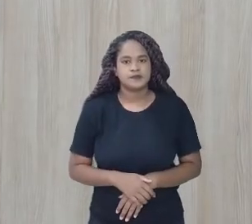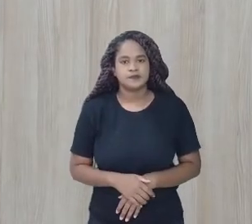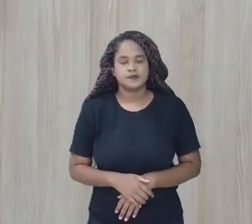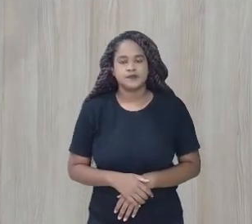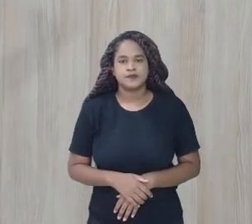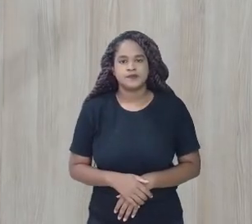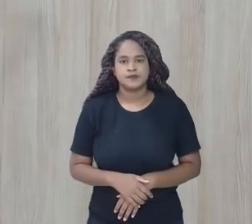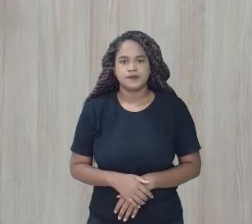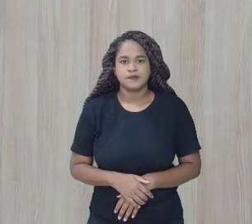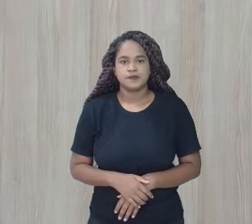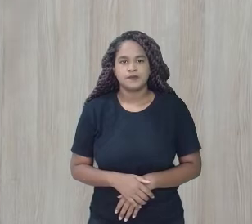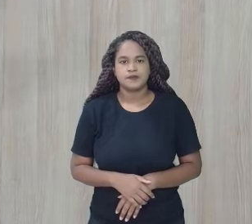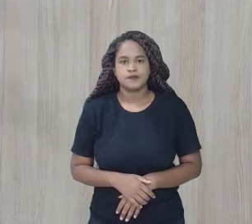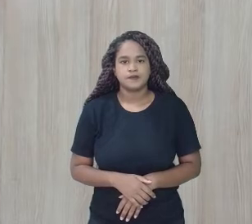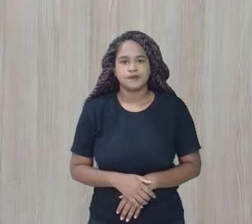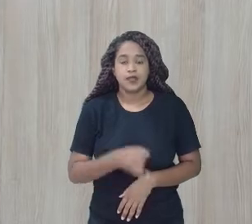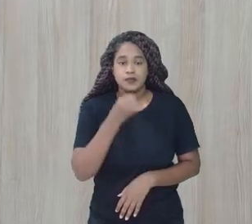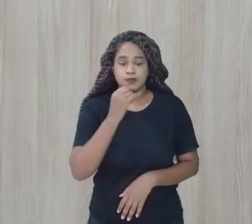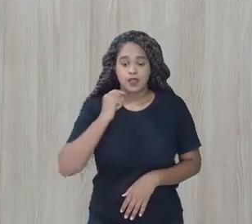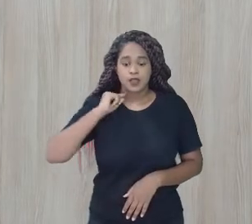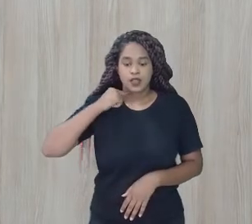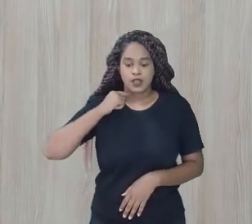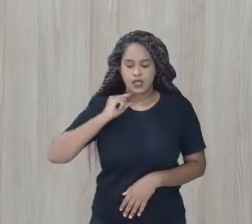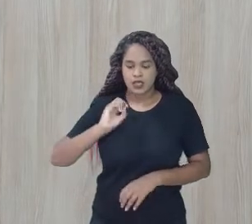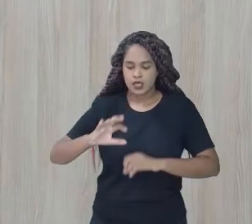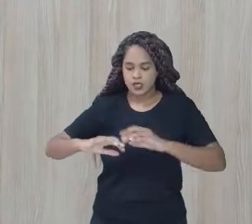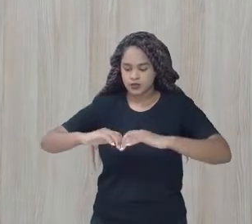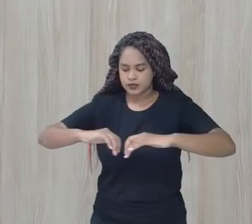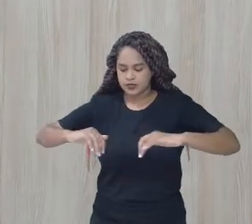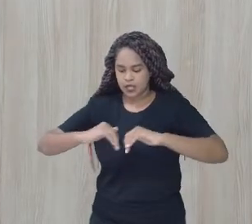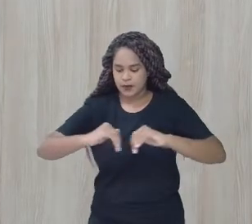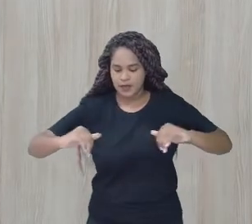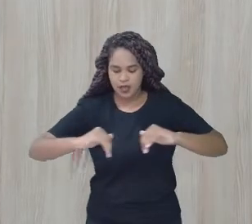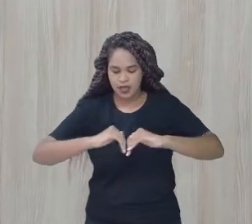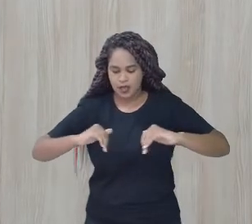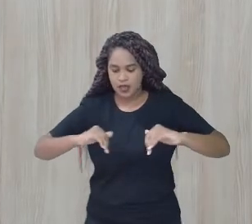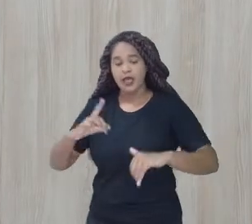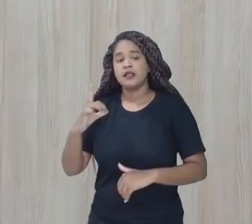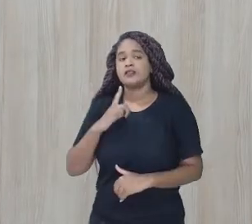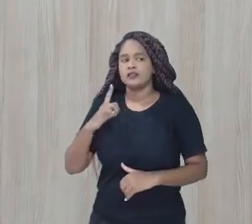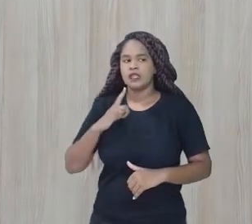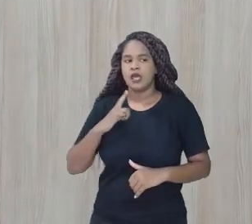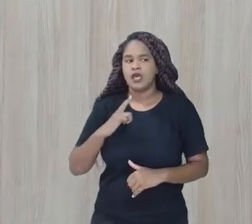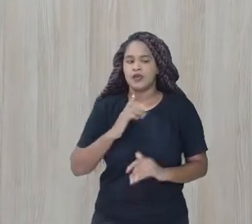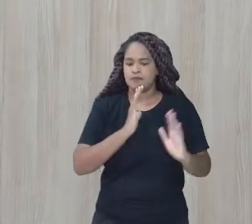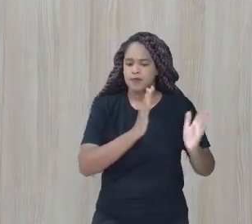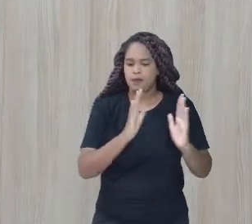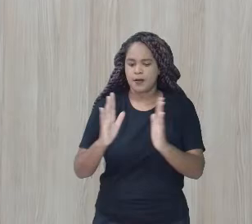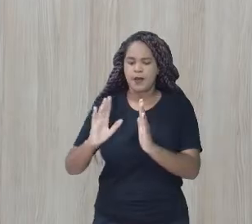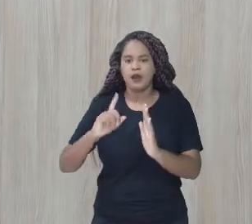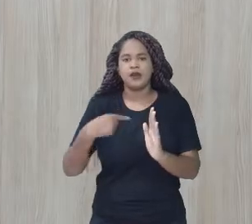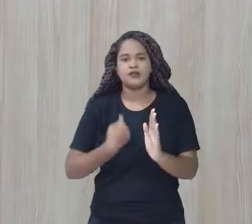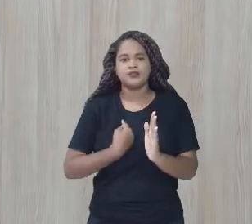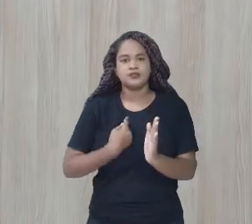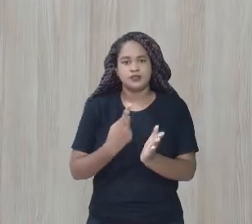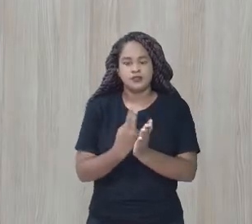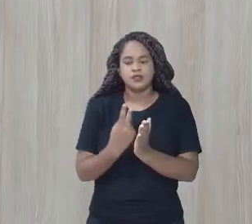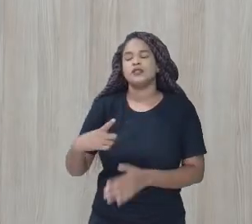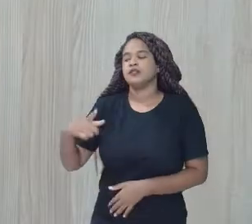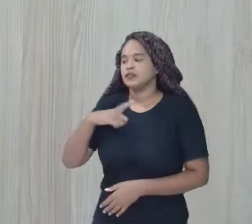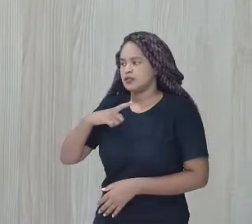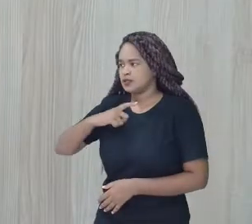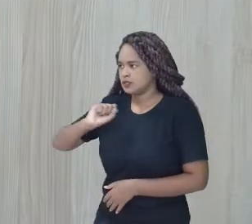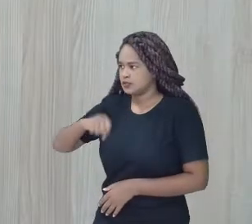repente reservar o lixo, de repente separar o lixo, existe alguma ordem, algum processo que acontece nesse formato? Sim,